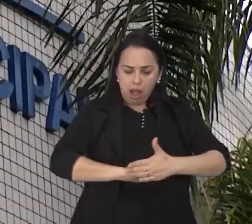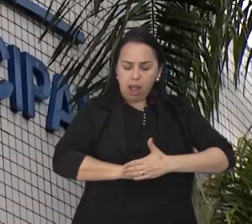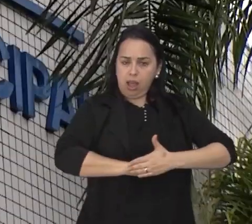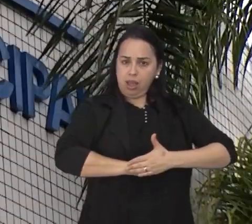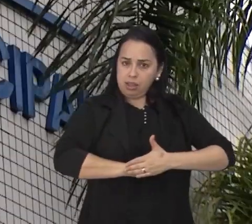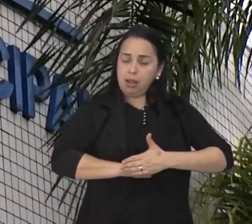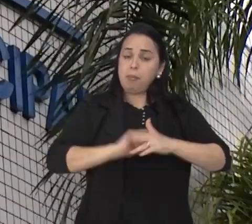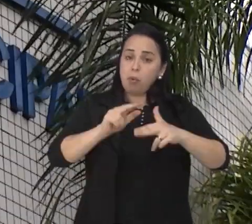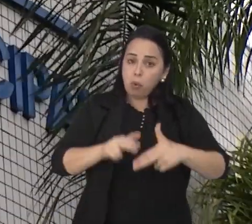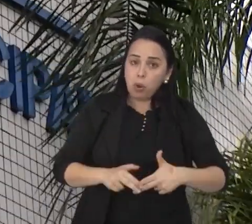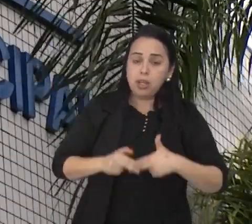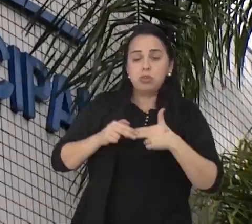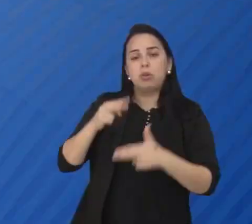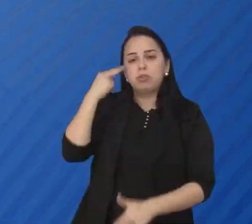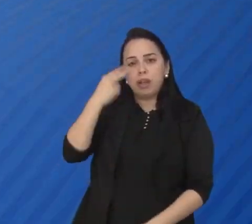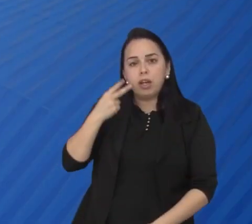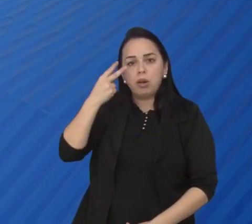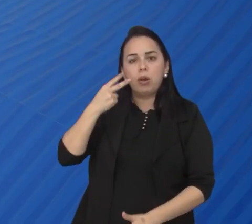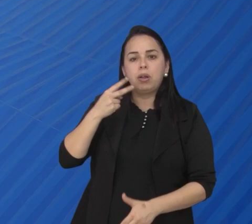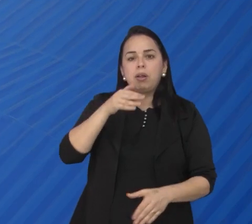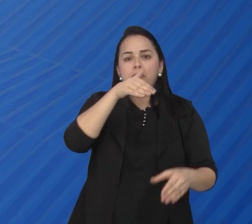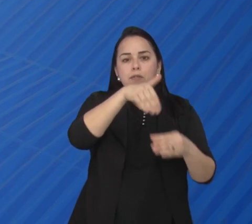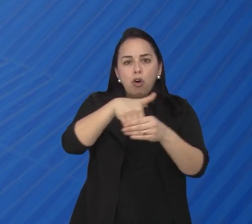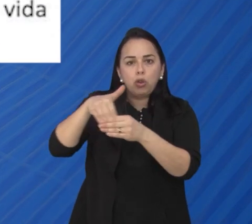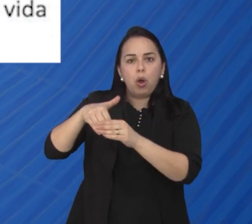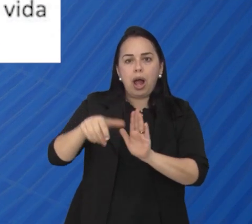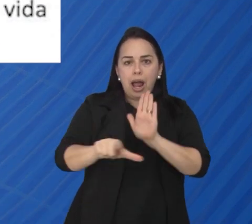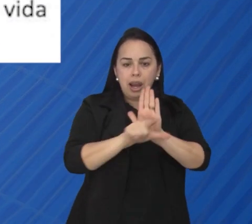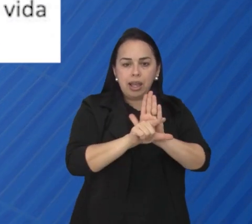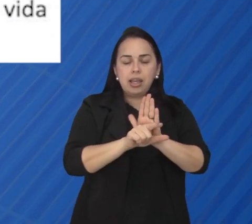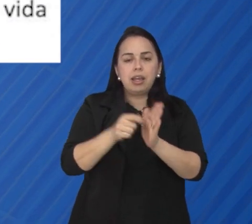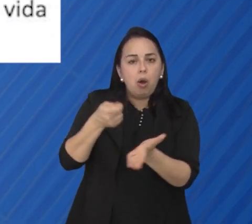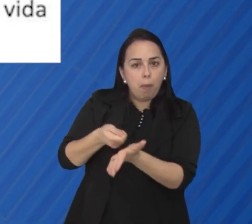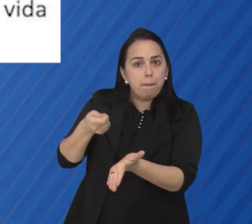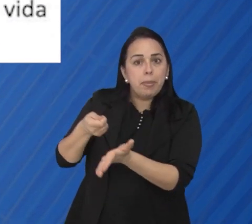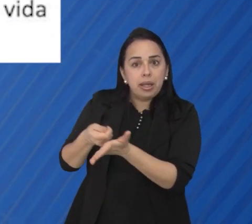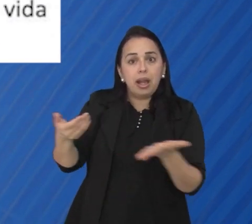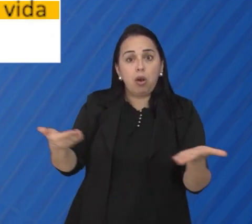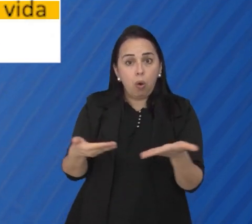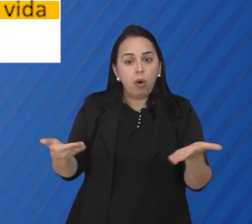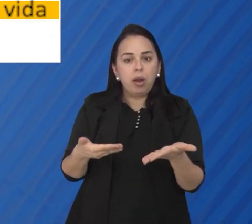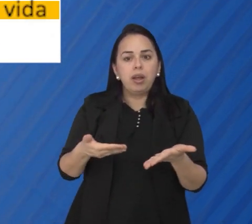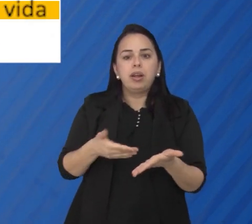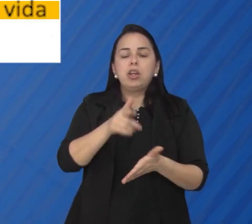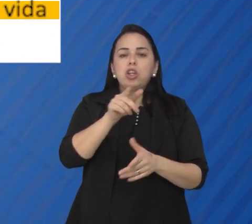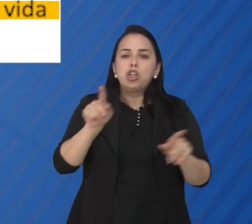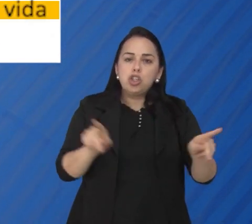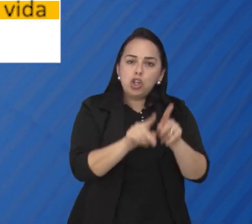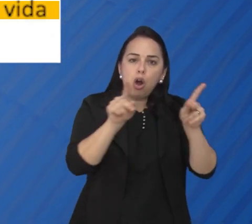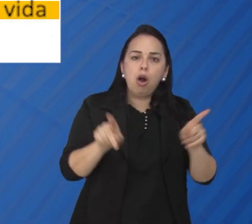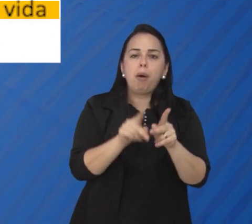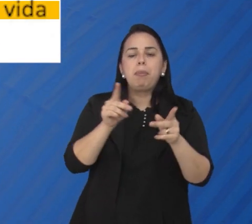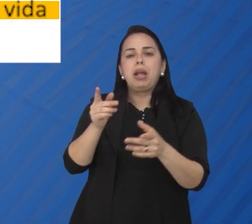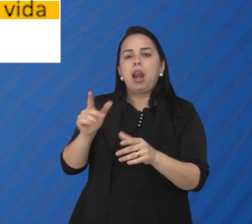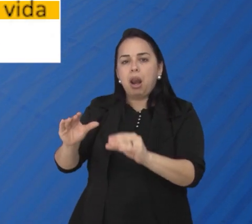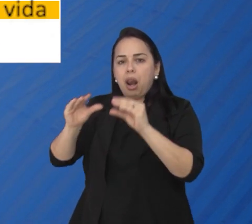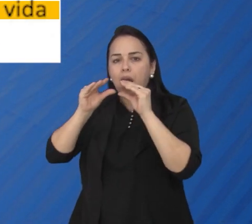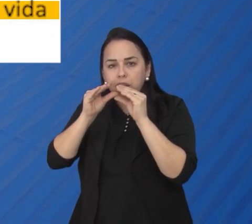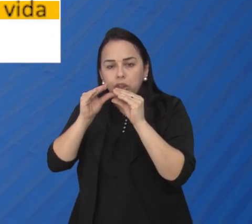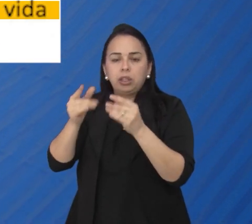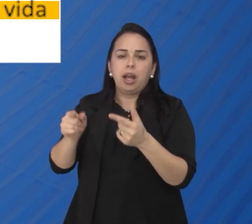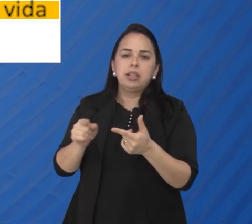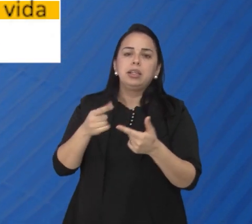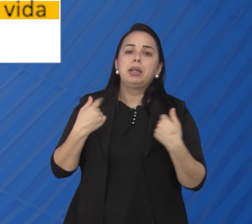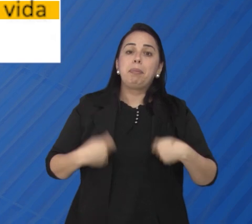público, a Câmara de São José aprovou uma lei que obriga estabelecimentos como lanchonetes e centros comerciais a